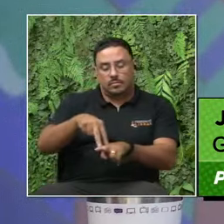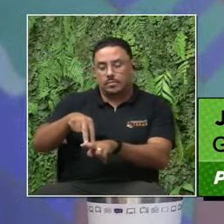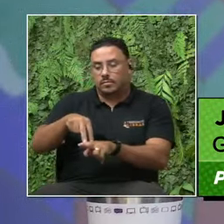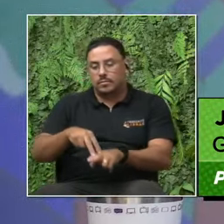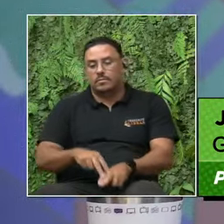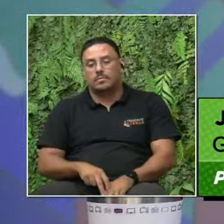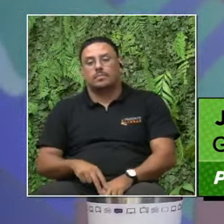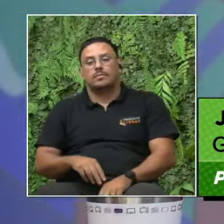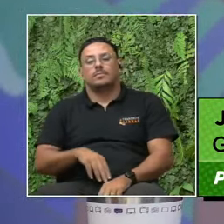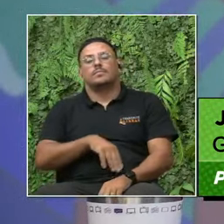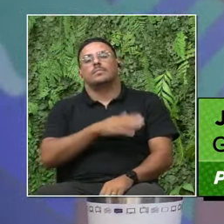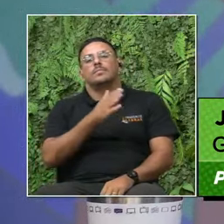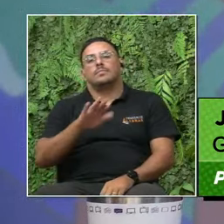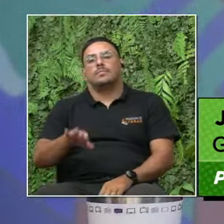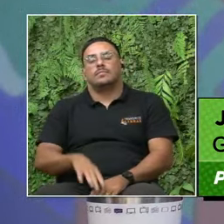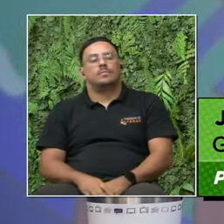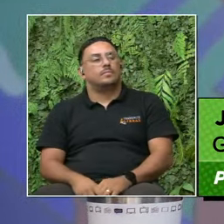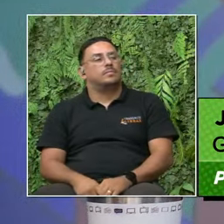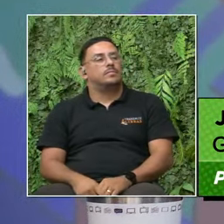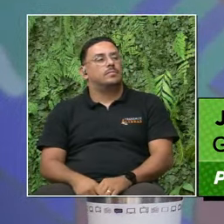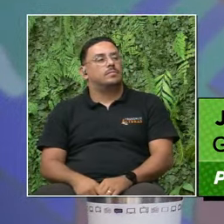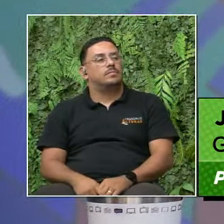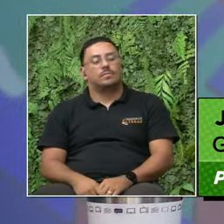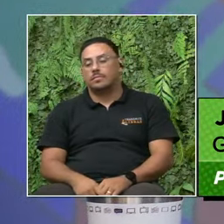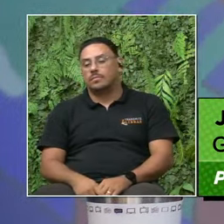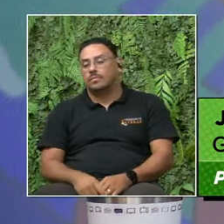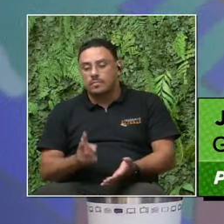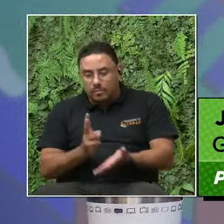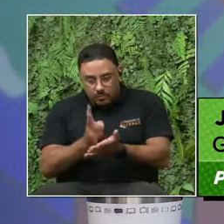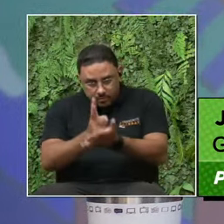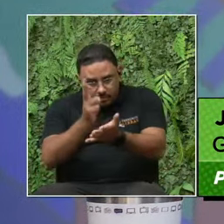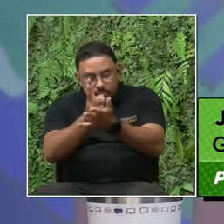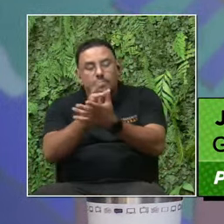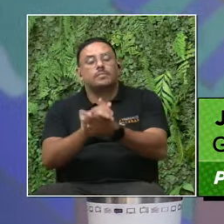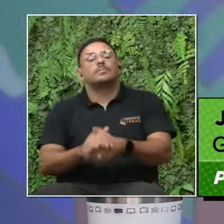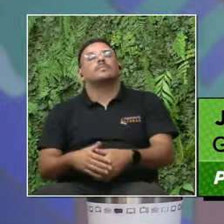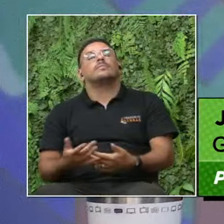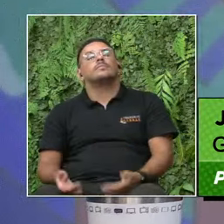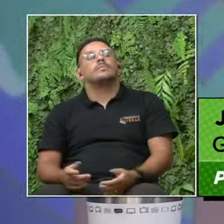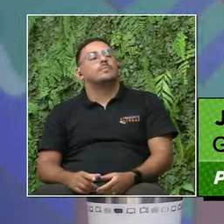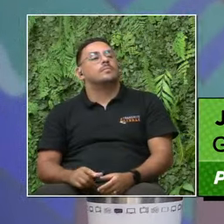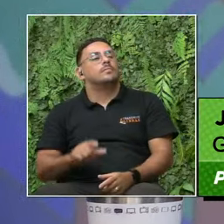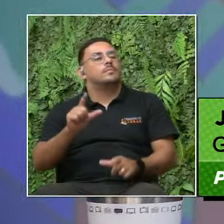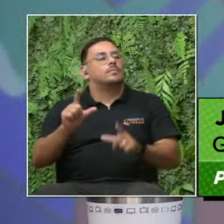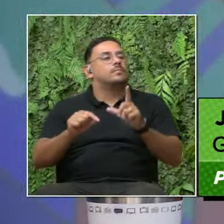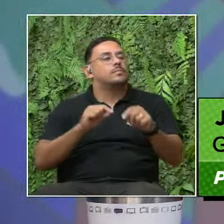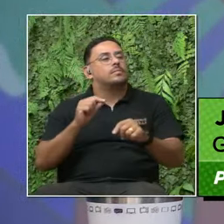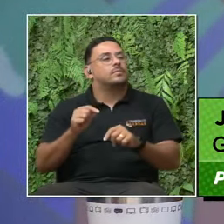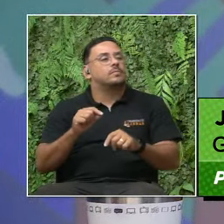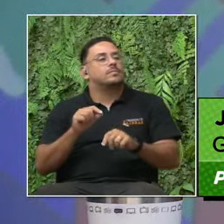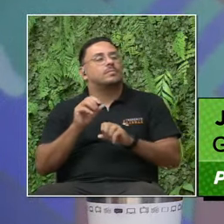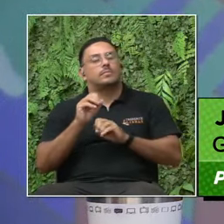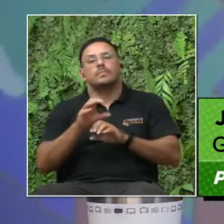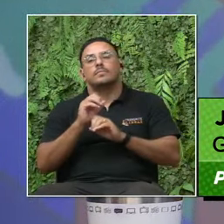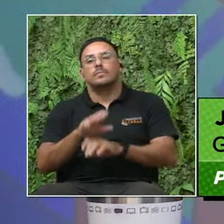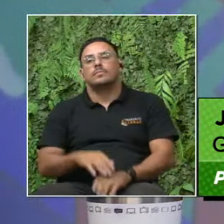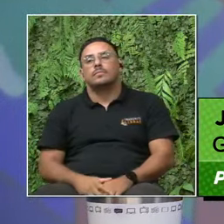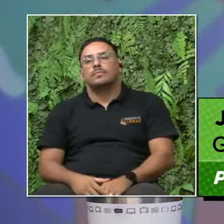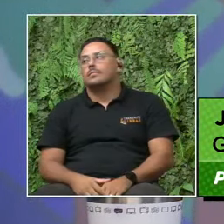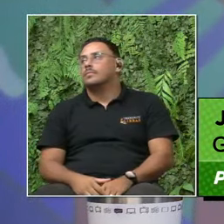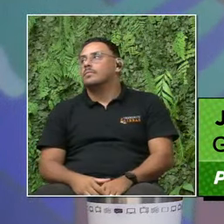olha a onda surfa vai então Bob as decisões do arcam chegou o